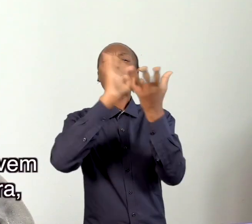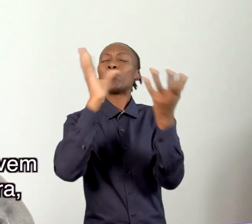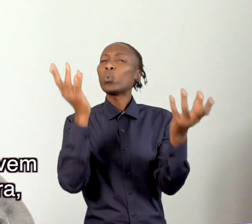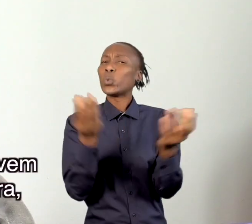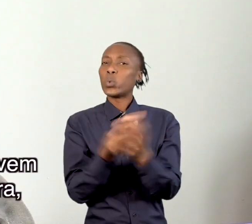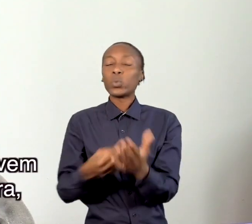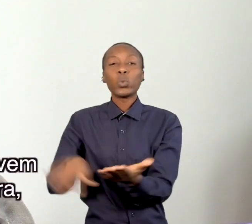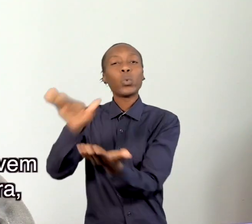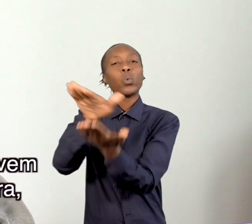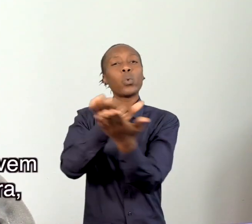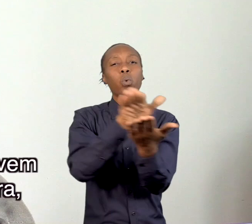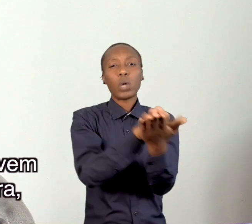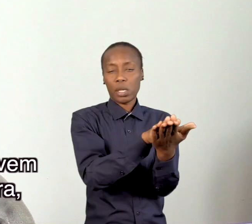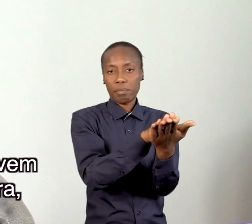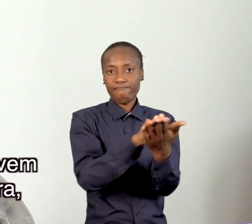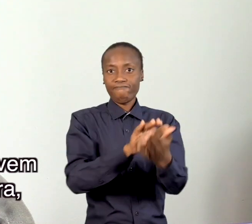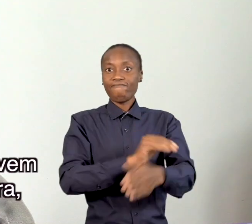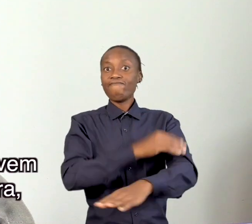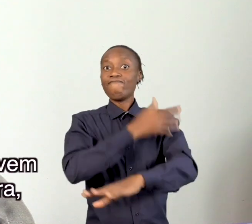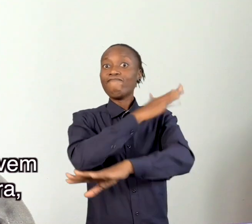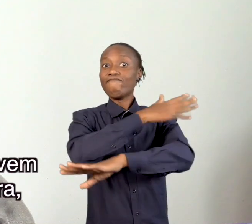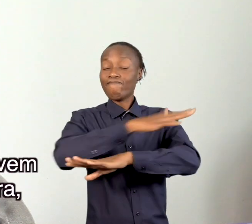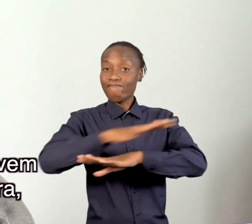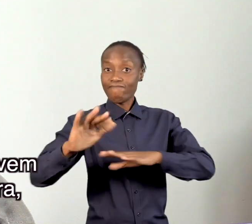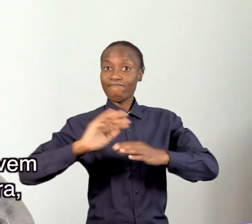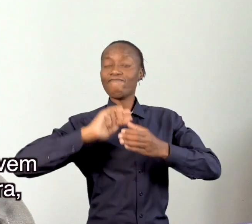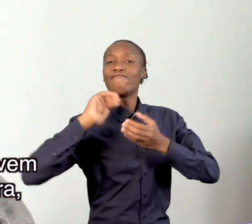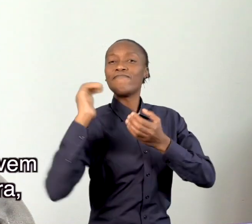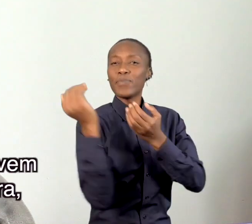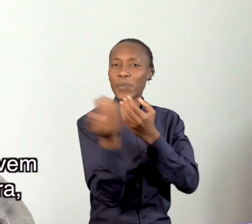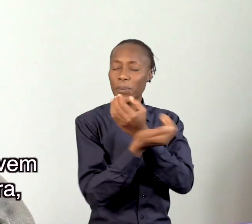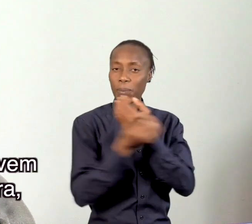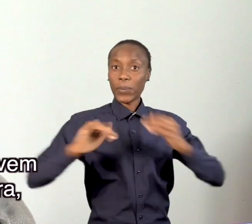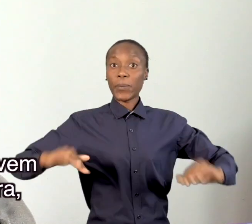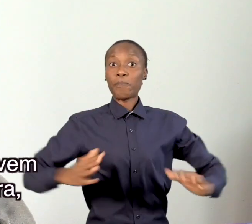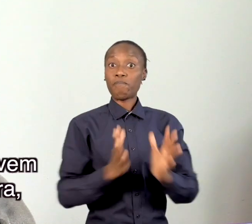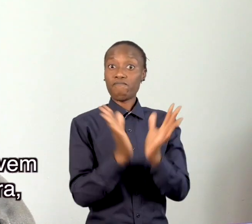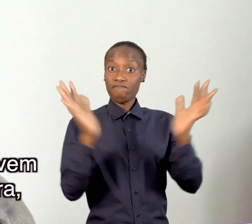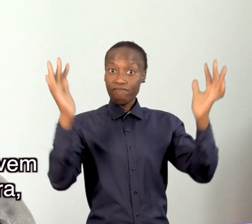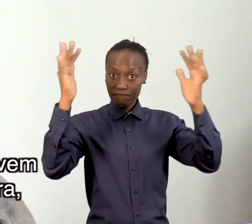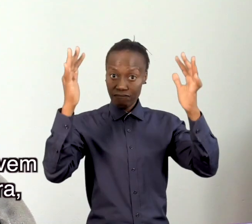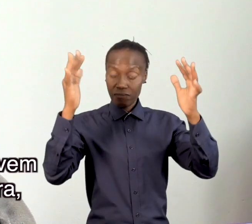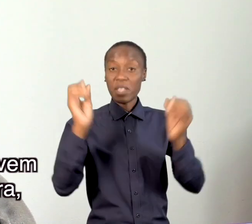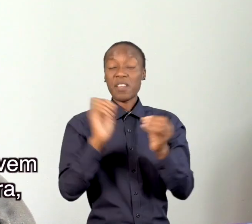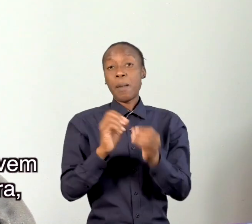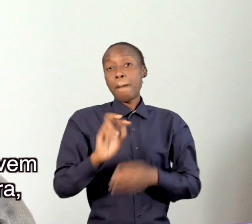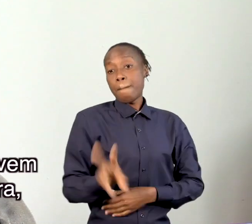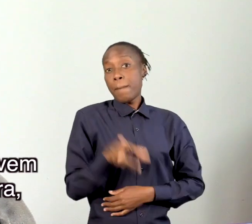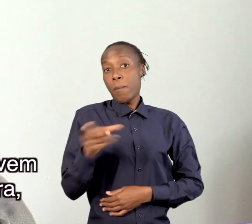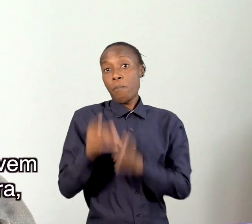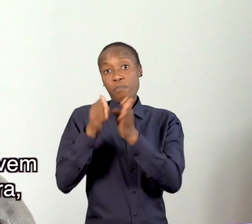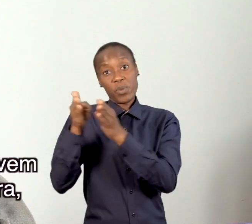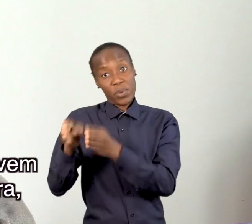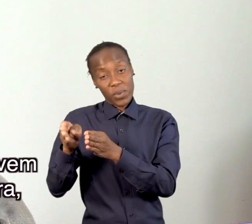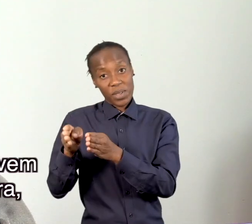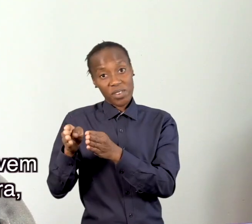Toda a vegetação, toda a parte costeira serve como proteção de quem